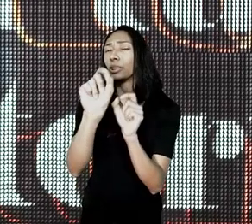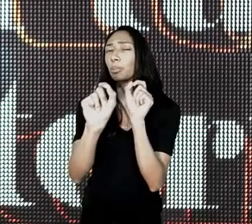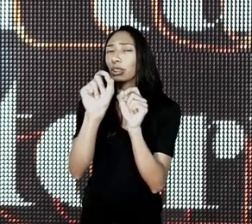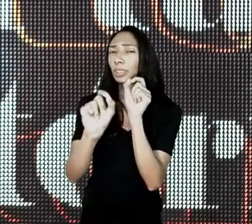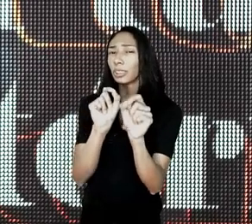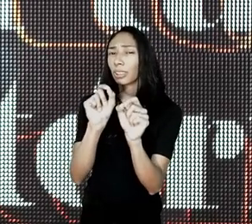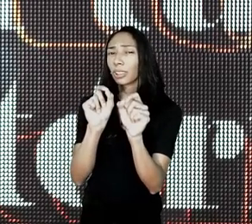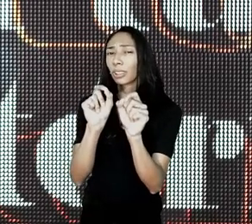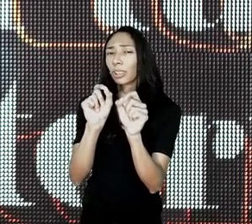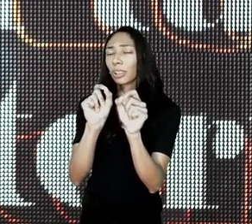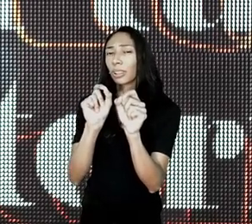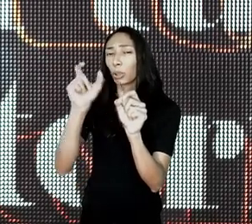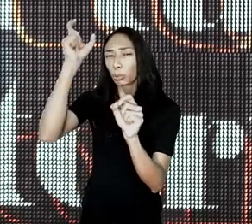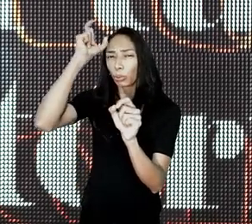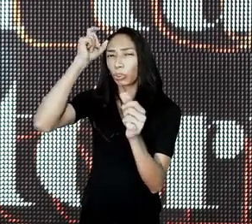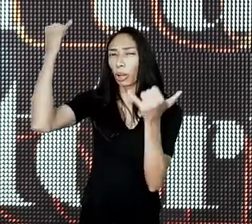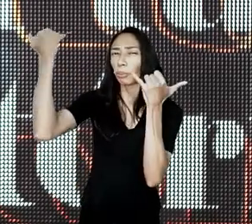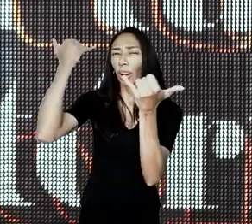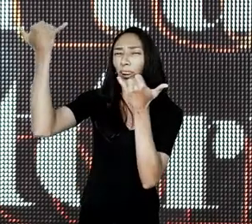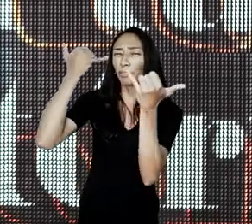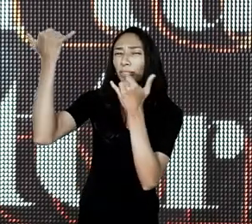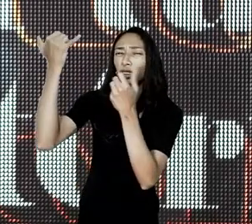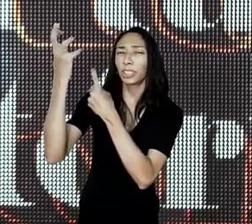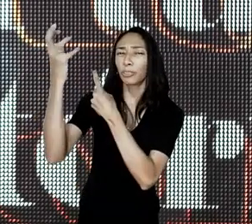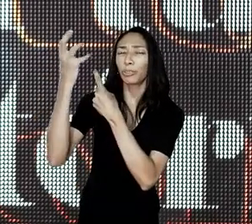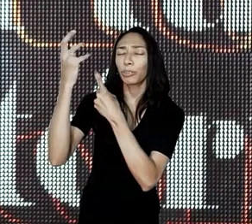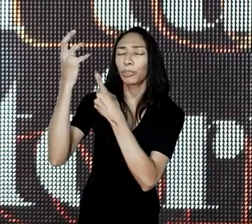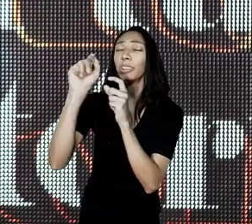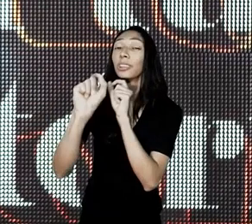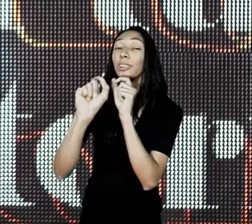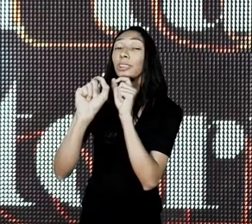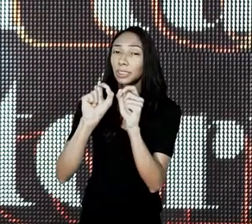são as pessoas que têm sido vozes de destino?